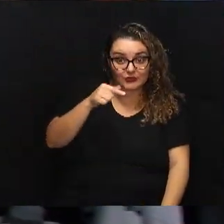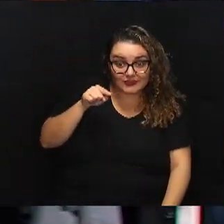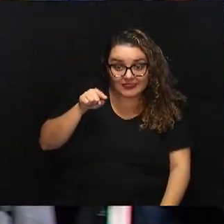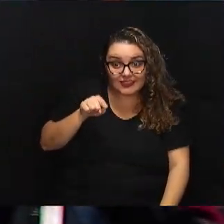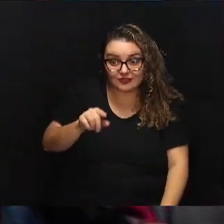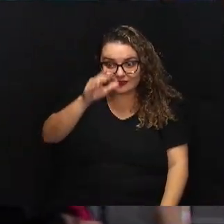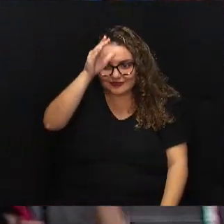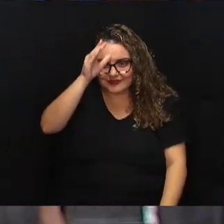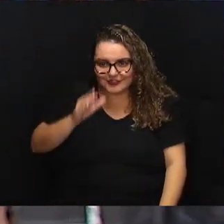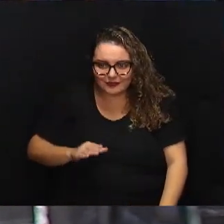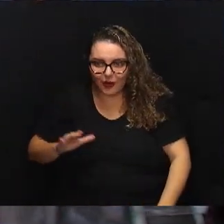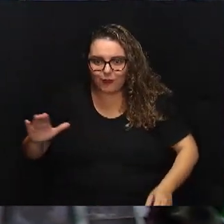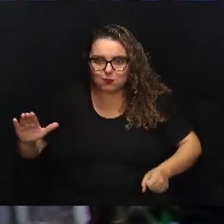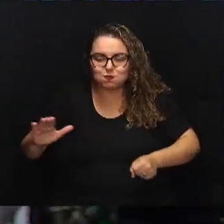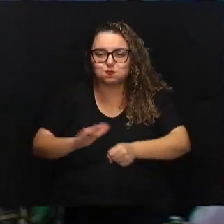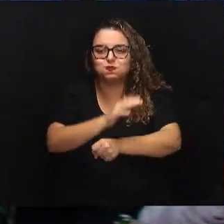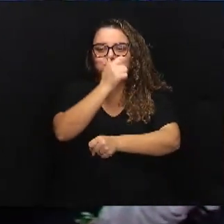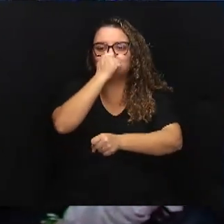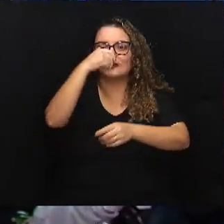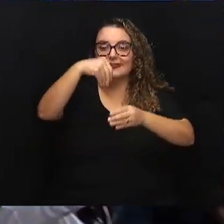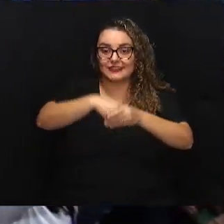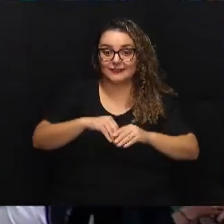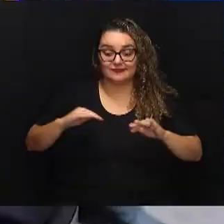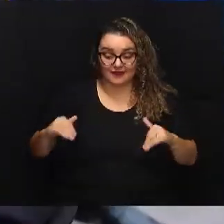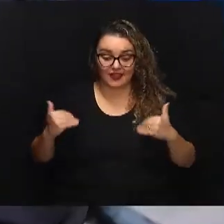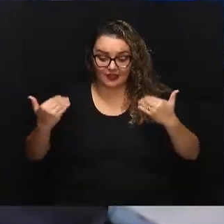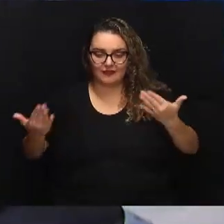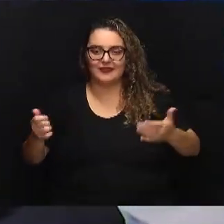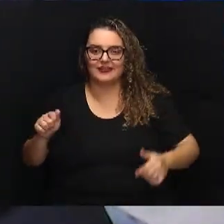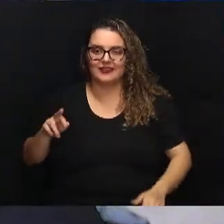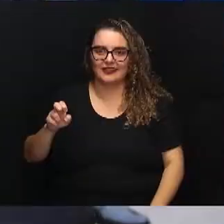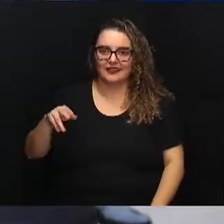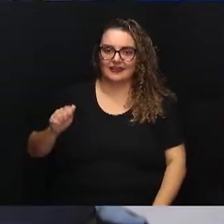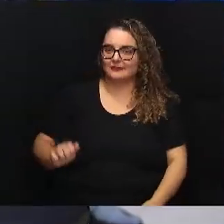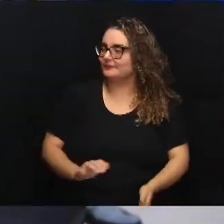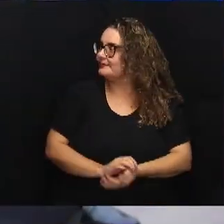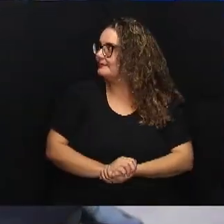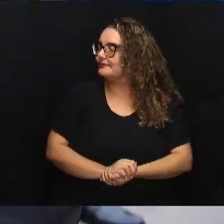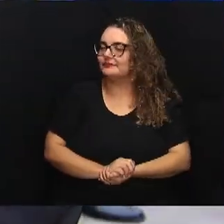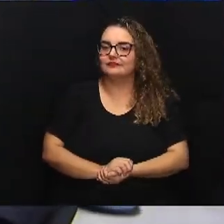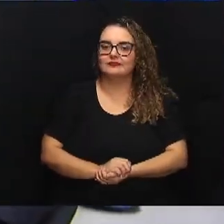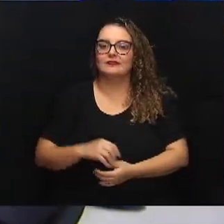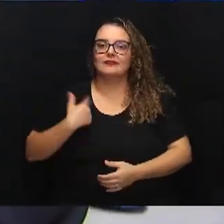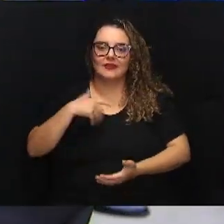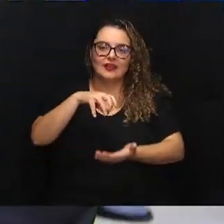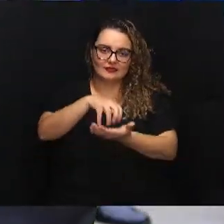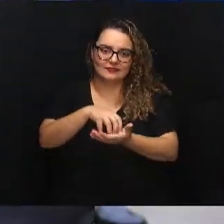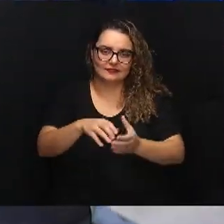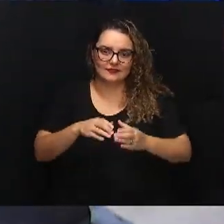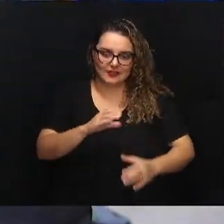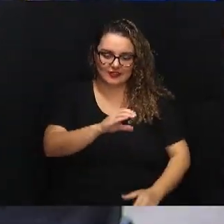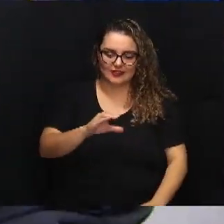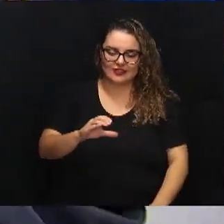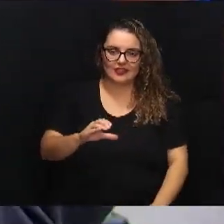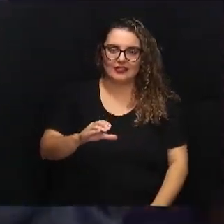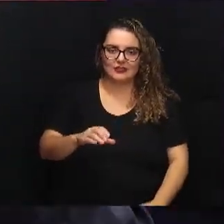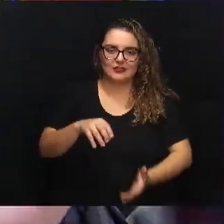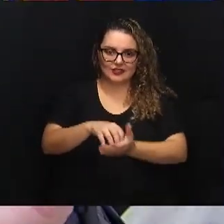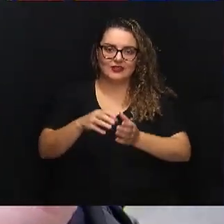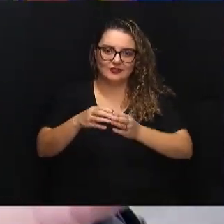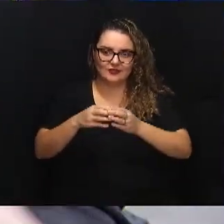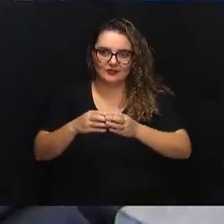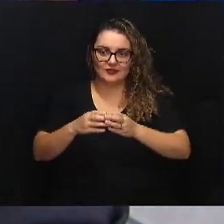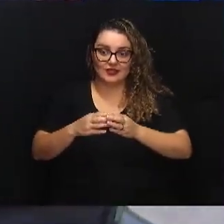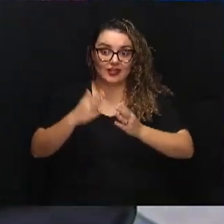munícipes que preencheram dentro e fora da arena. A gente passava aqui no CCC, né, no Centro de Convivência, que é um